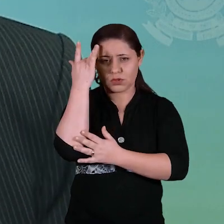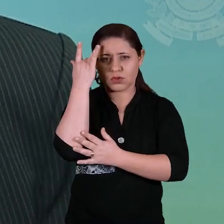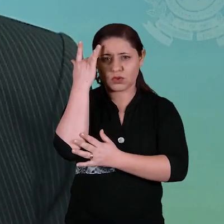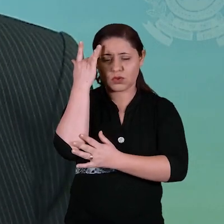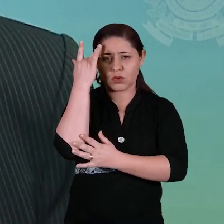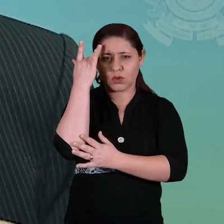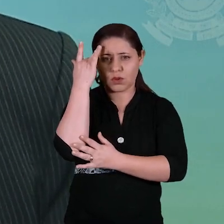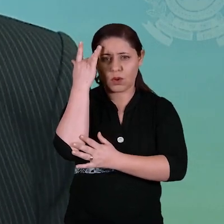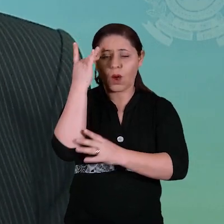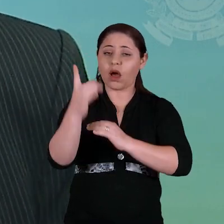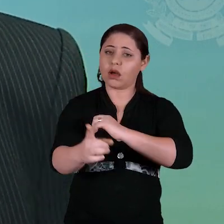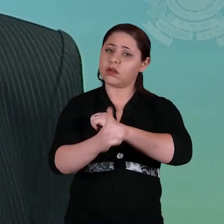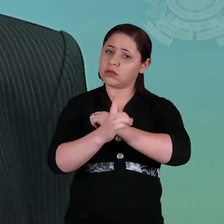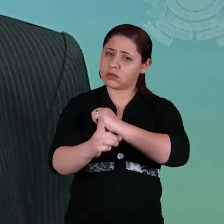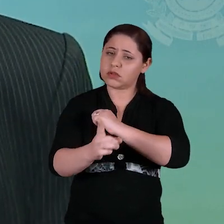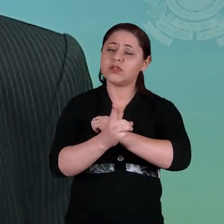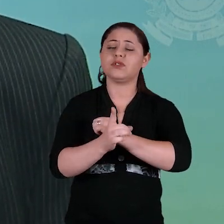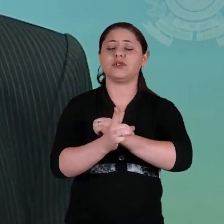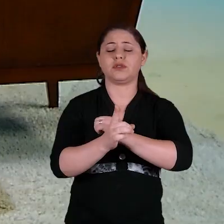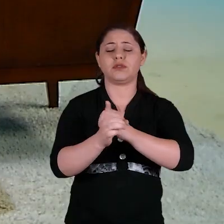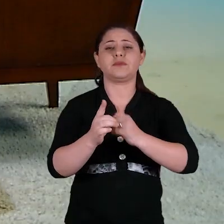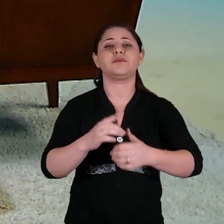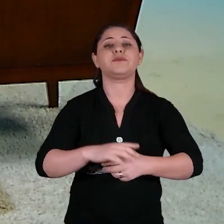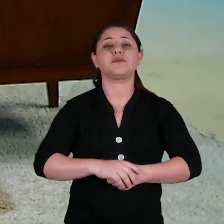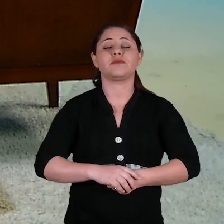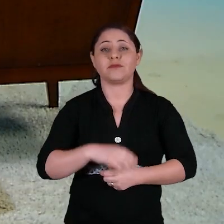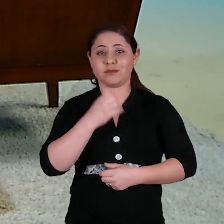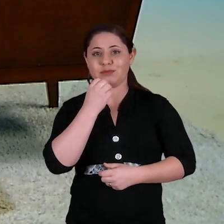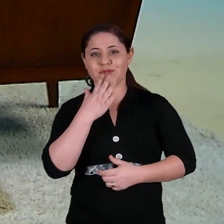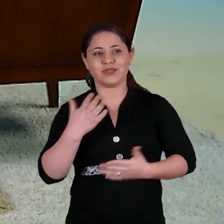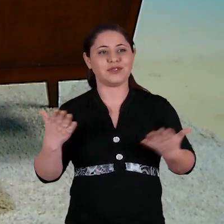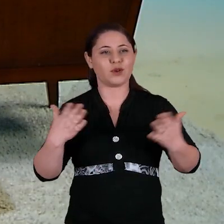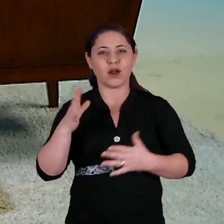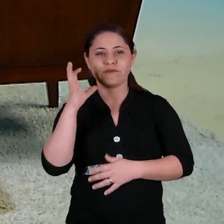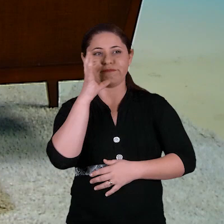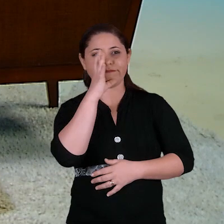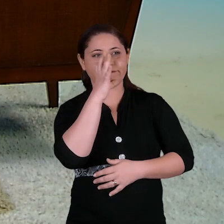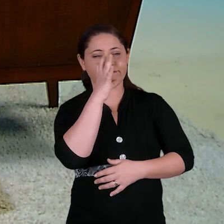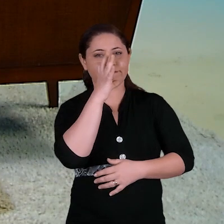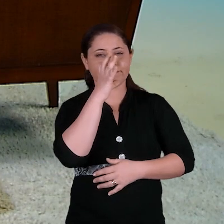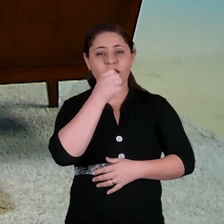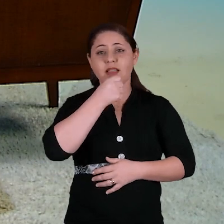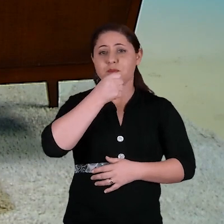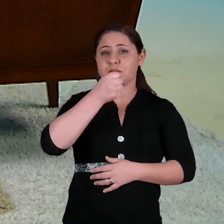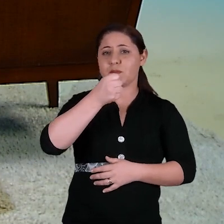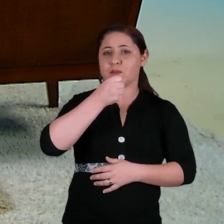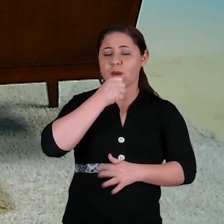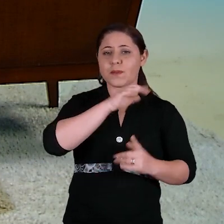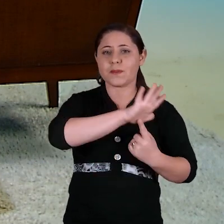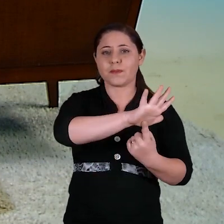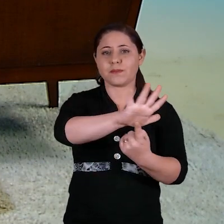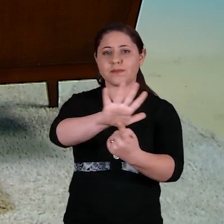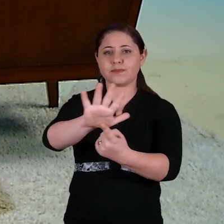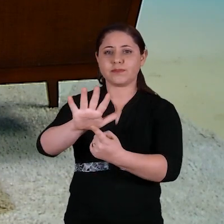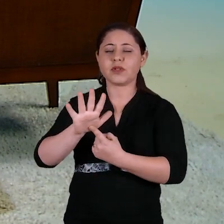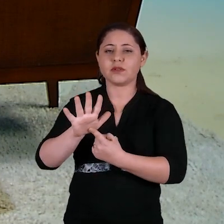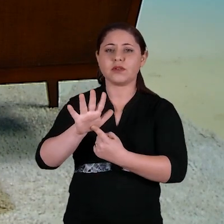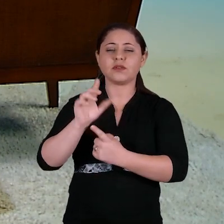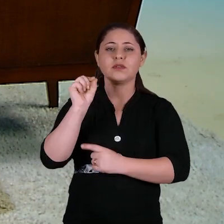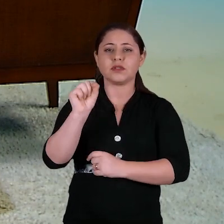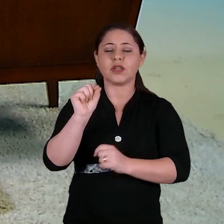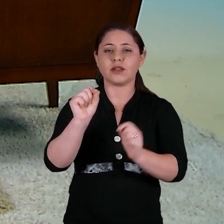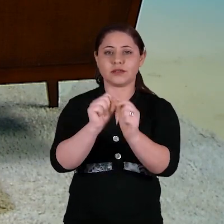sejam atendidas e bem assistidas. Bom, a gente acabou de assistir a reportagem mostrando que a